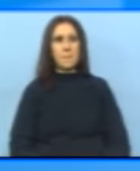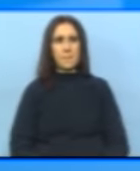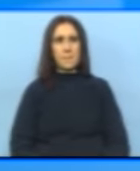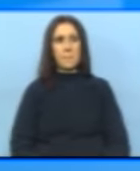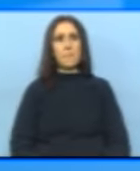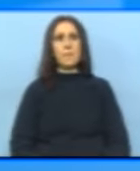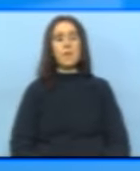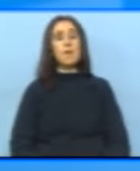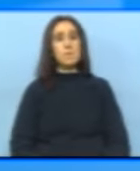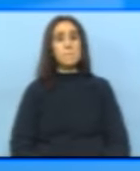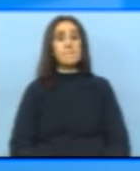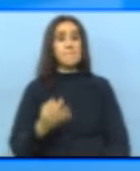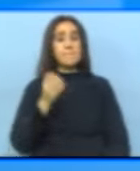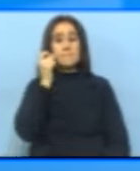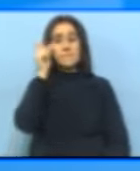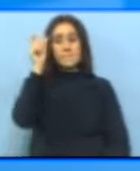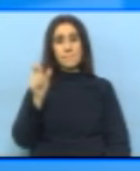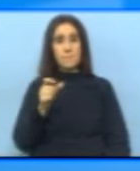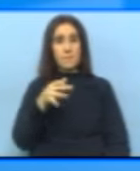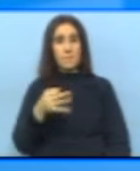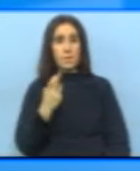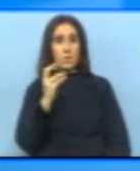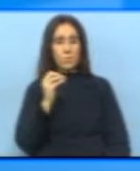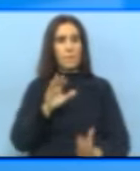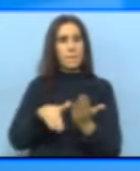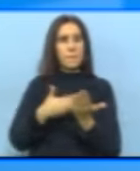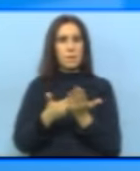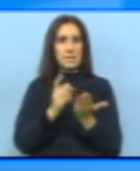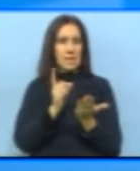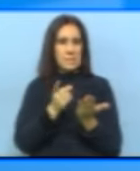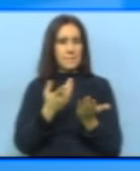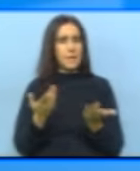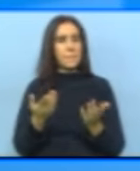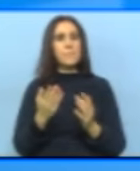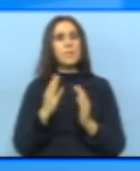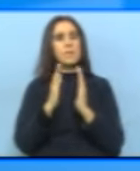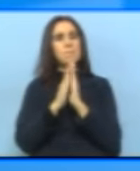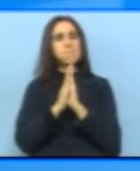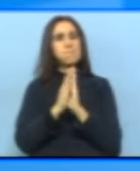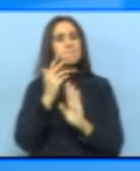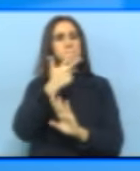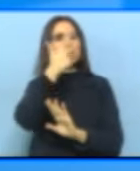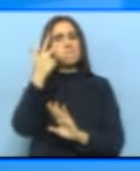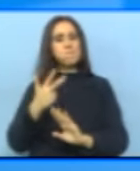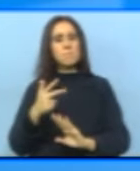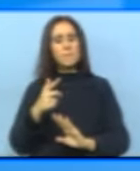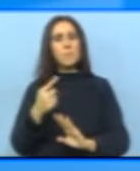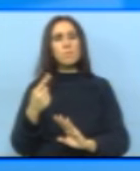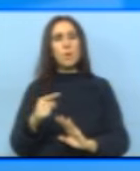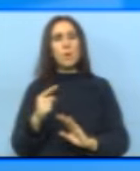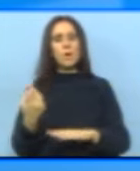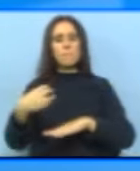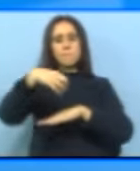é exatamente isso. A percepção de que o espaço do sagrado deixou de ser agora as paredes de um templo